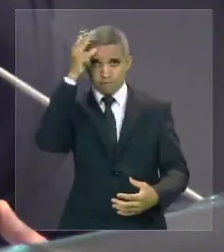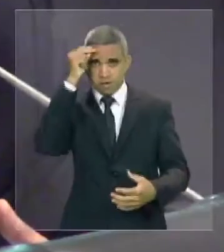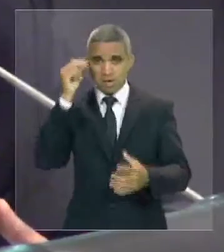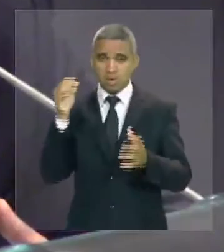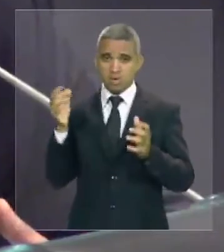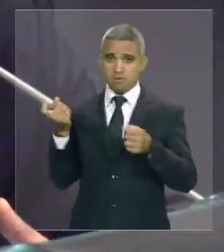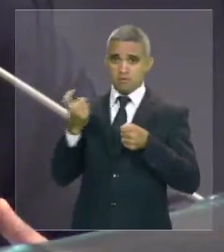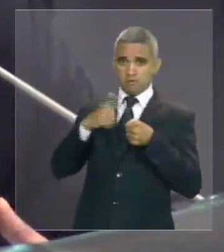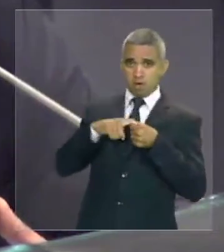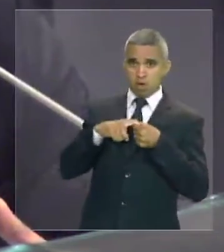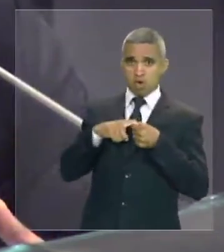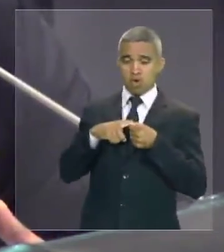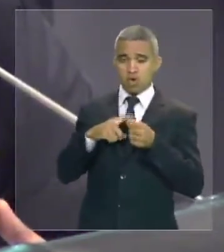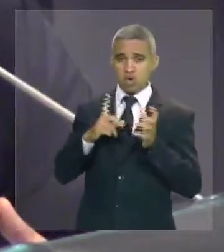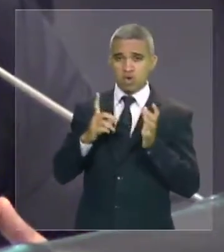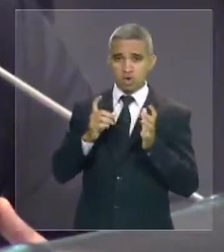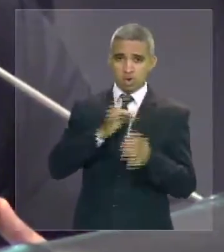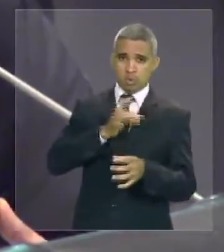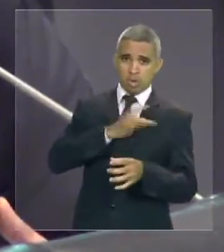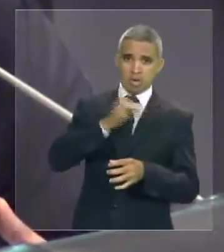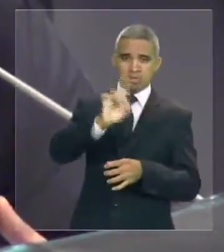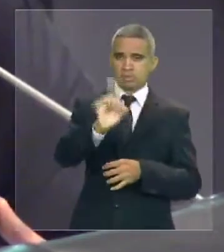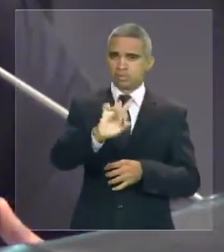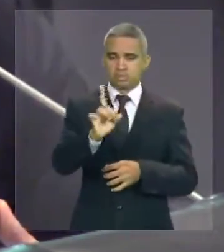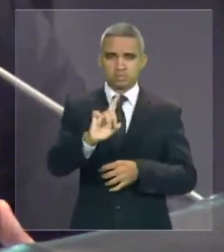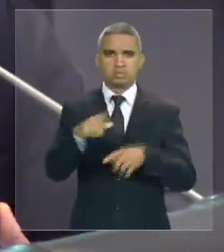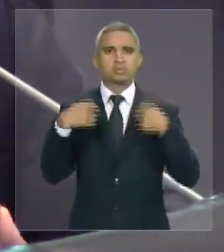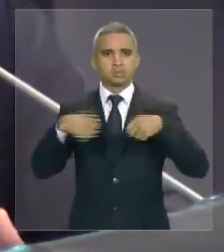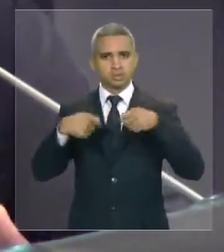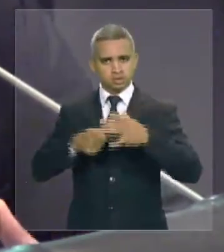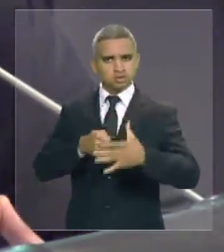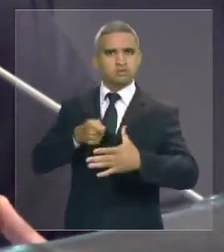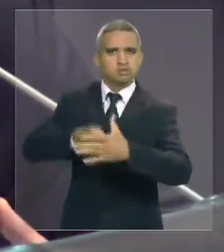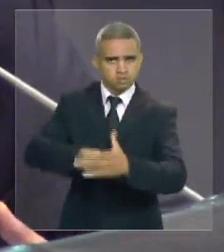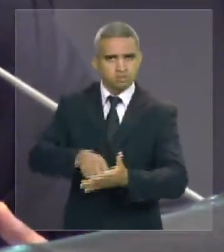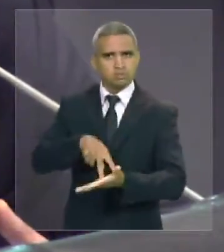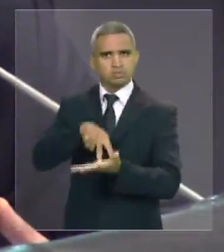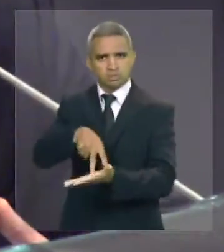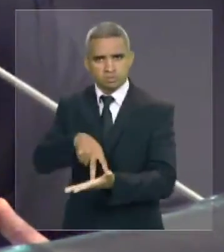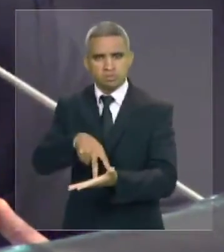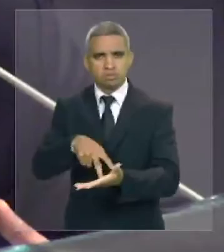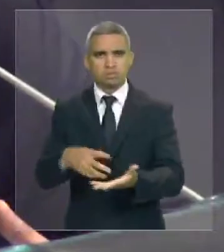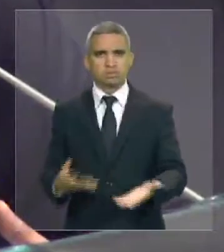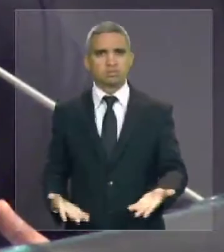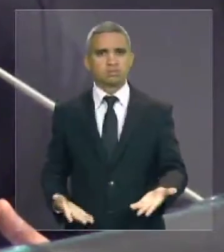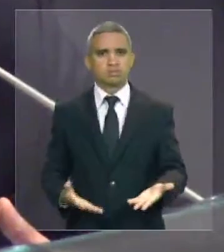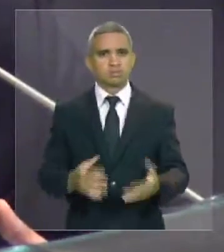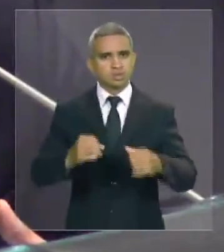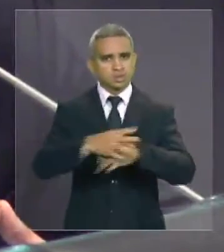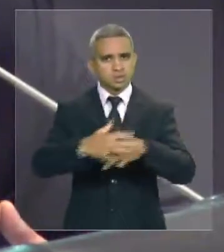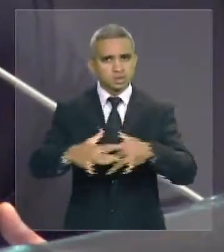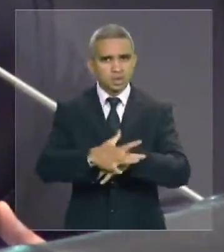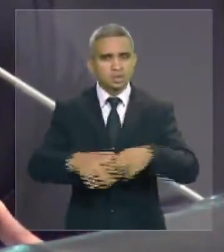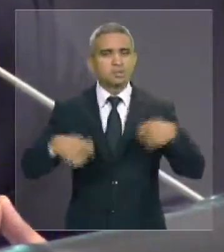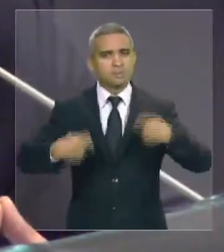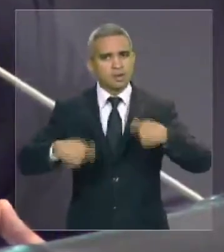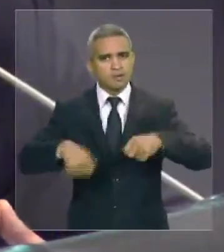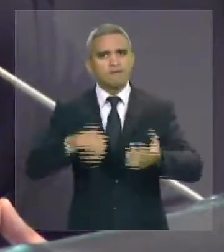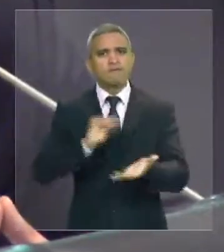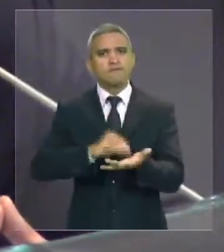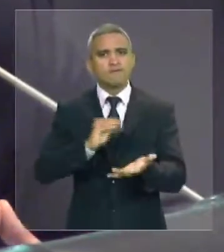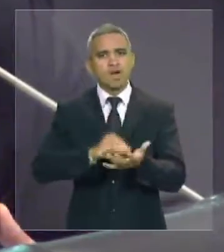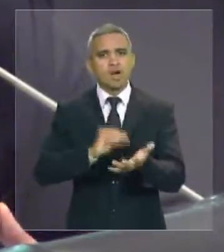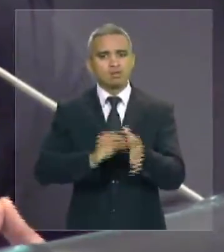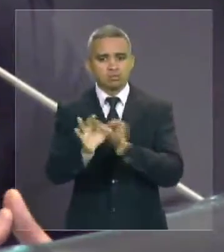dando um passo decisivo para discutir o transporte coletivo, numa cidade que se recém de planejamento urbanístico, né?